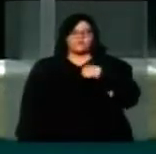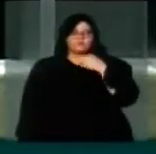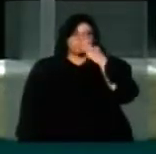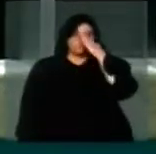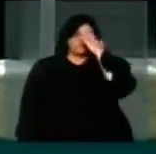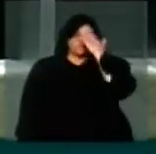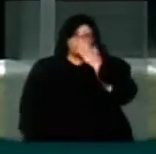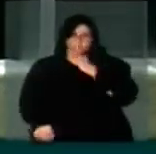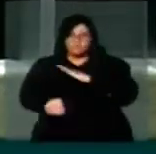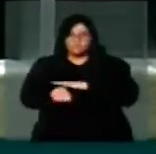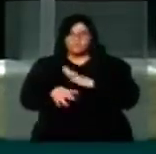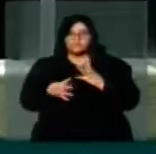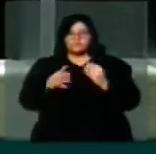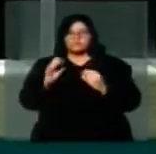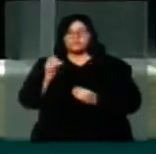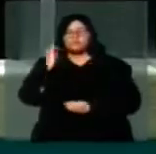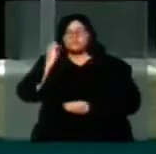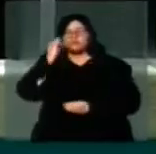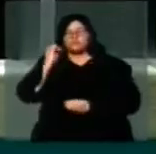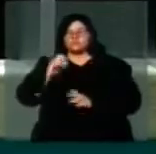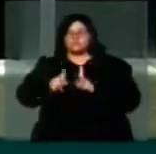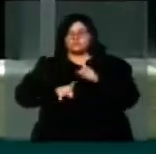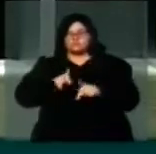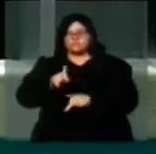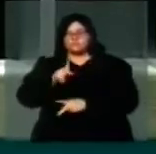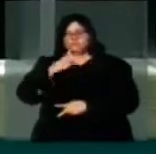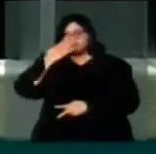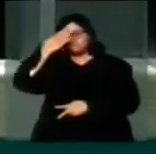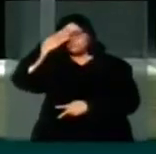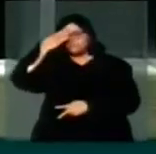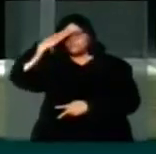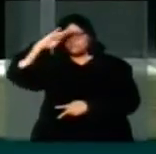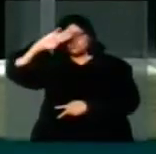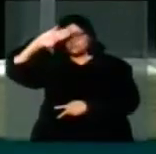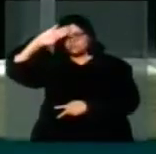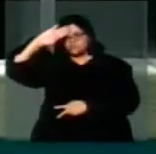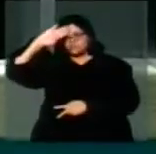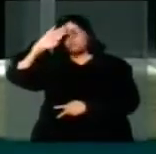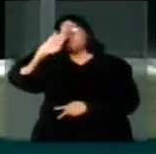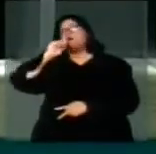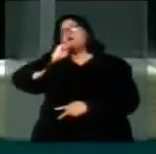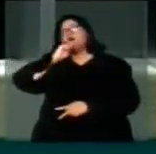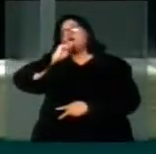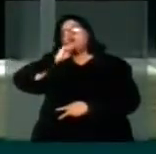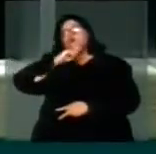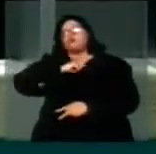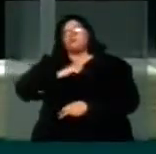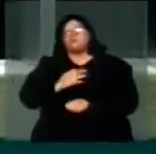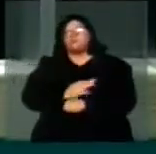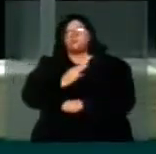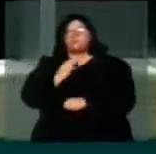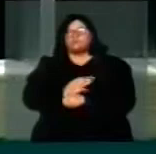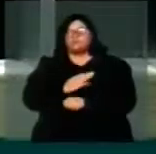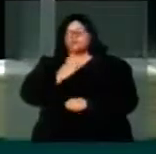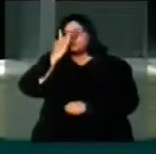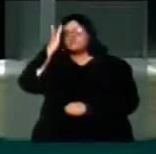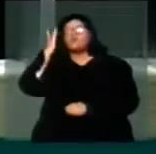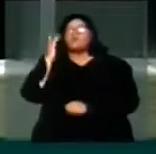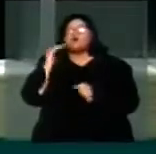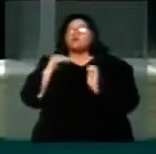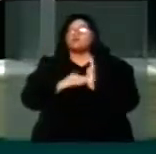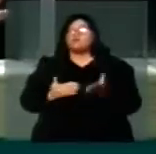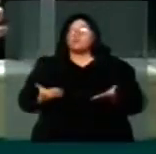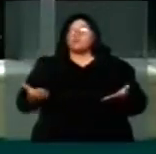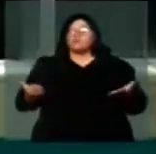povo cubano e ainda há resistências daqueles que estão em Miami até hoje,